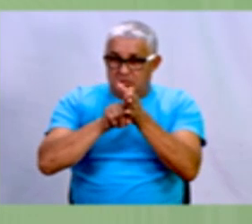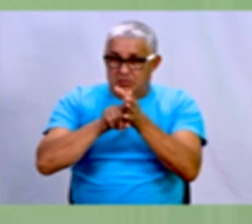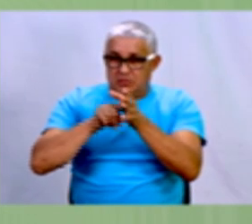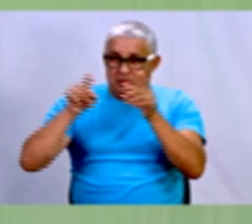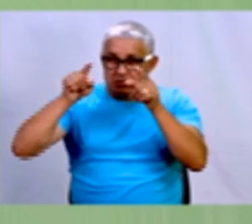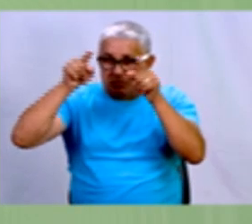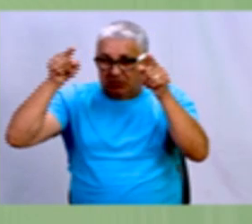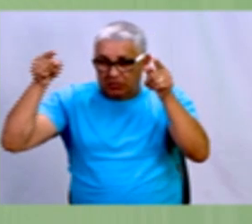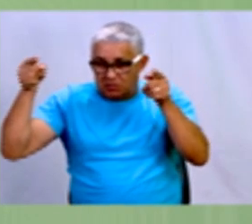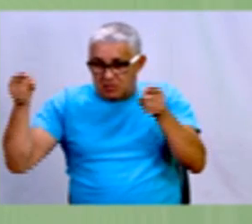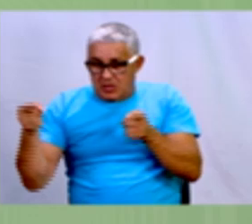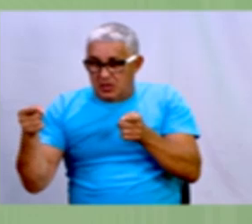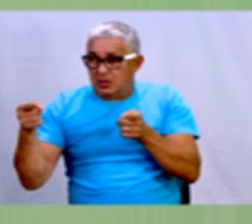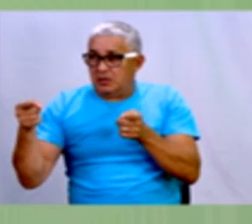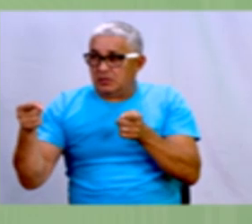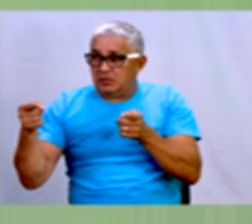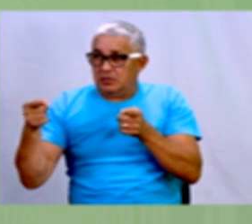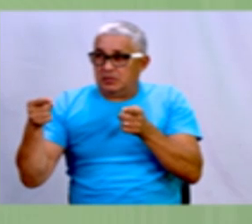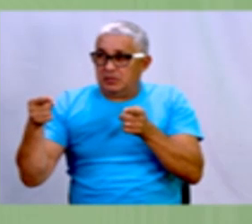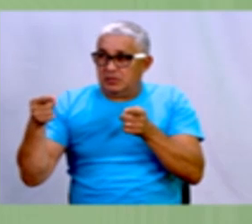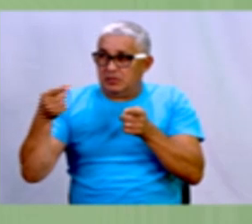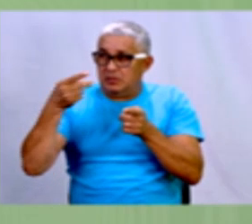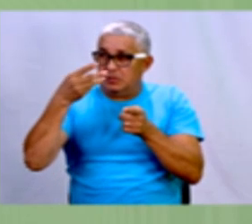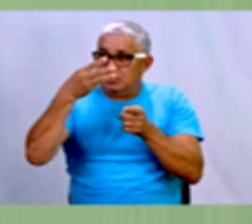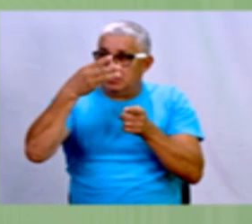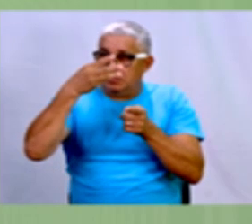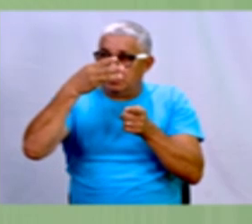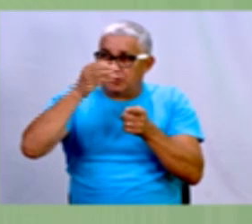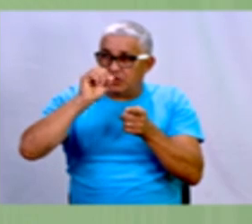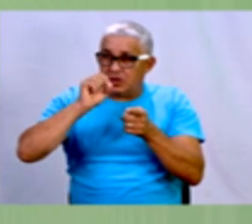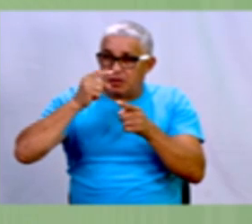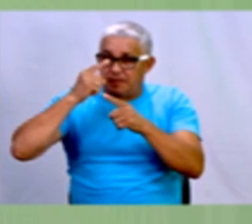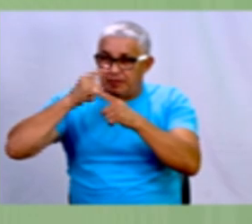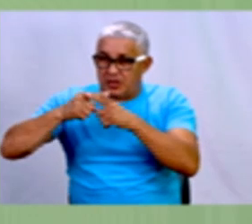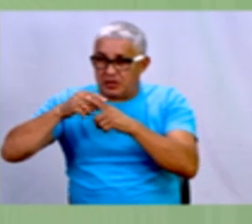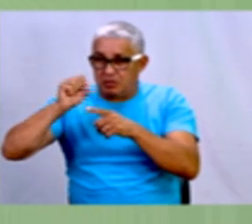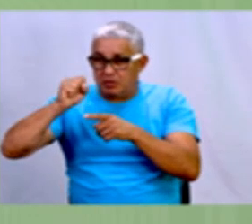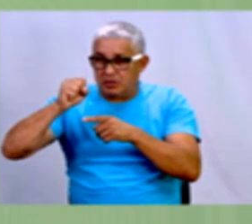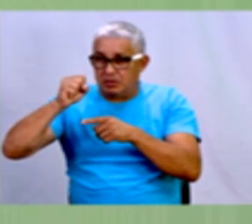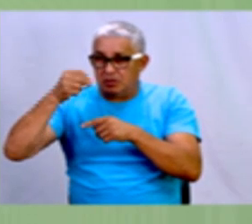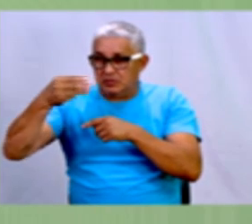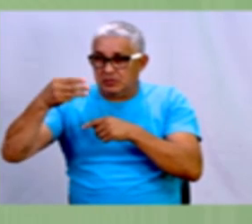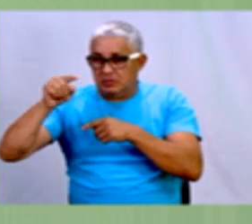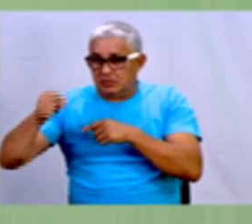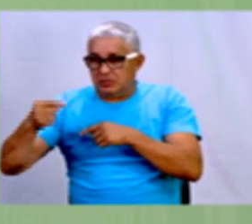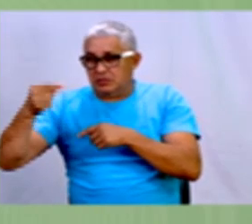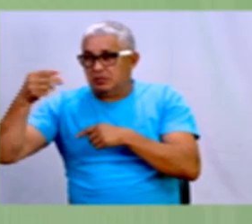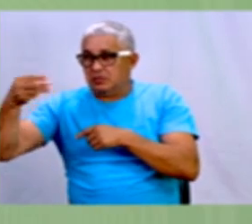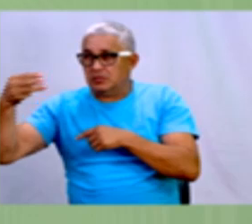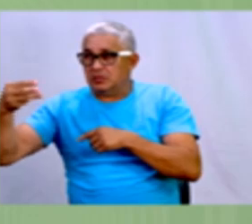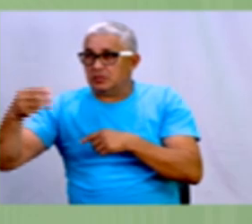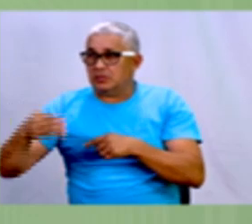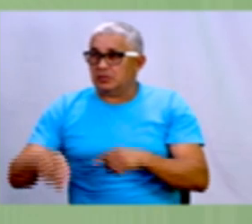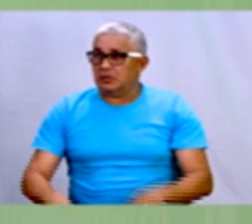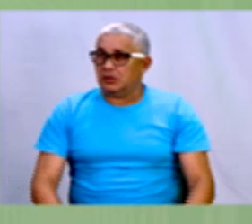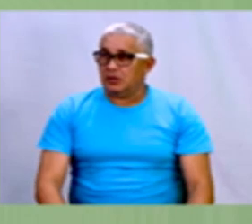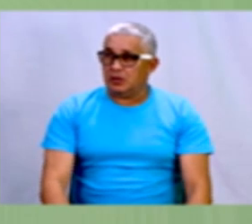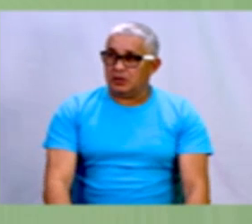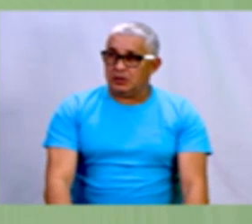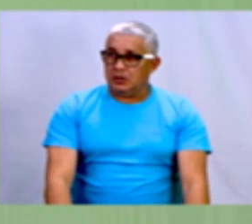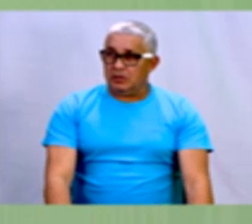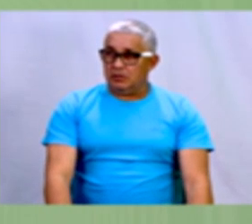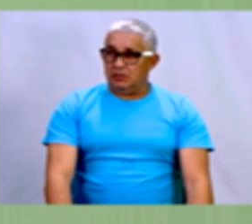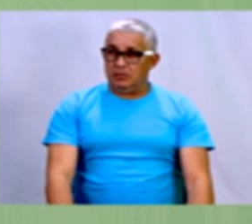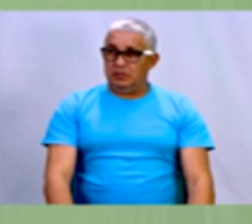é igual a 150 mil menos, né? N vezes A. N, que é o tempo que eu já paguei, que